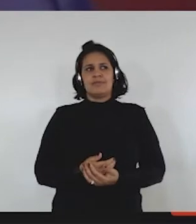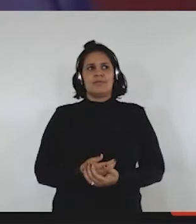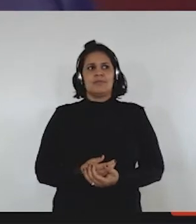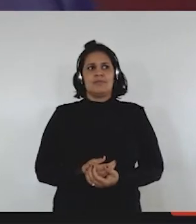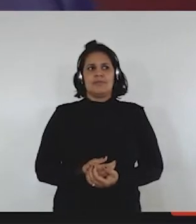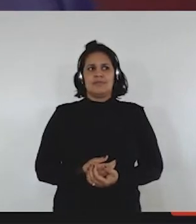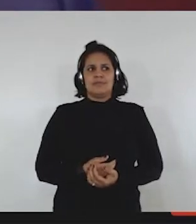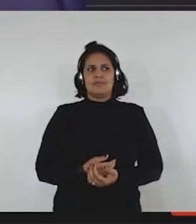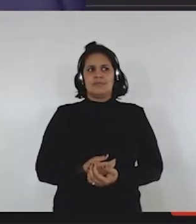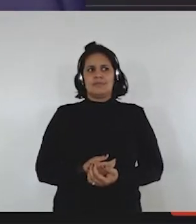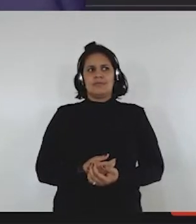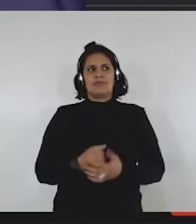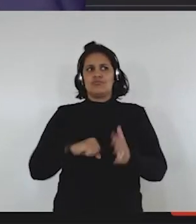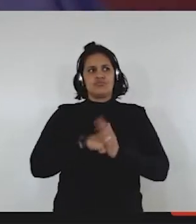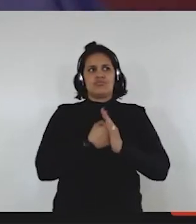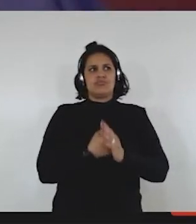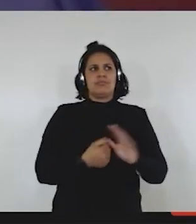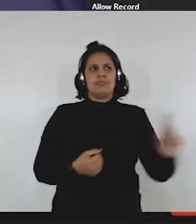obrigado, senador.